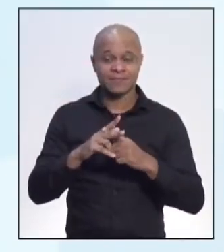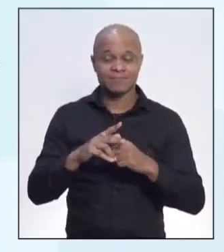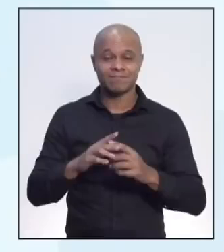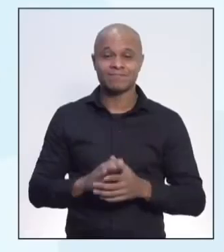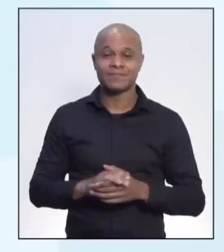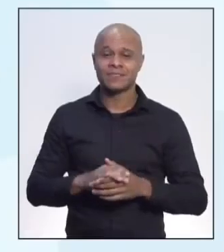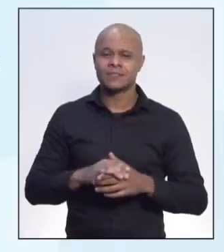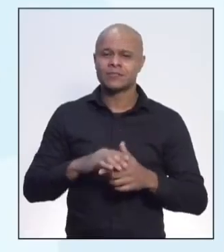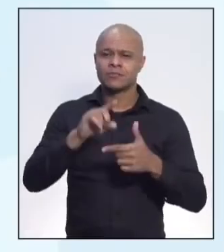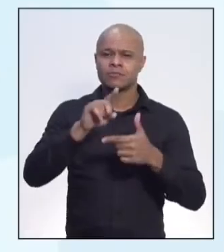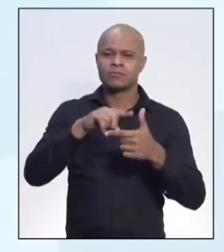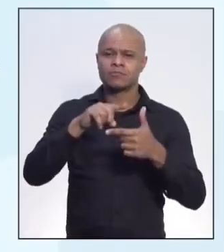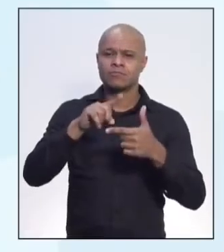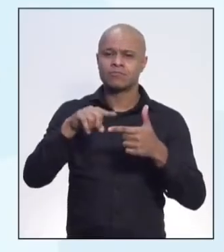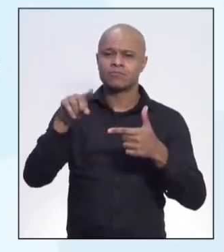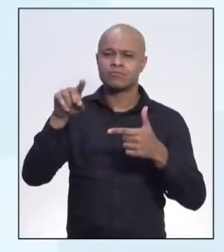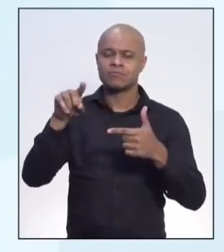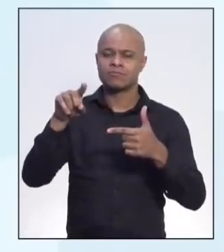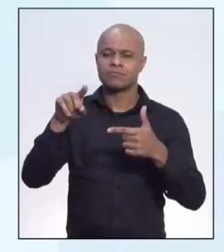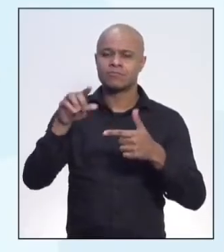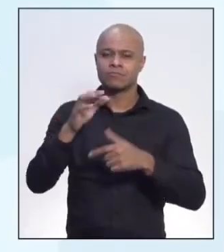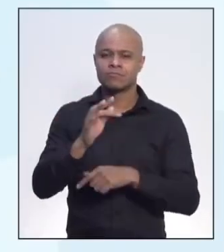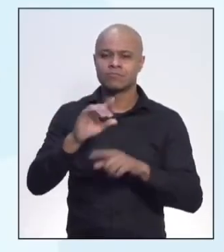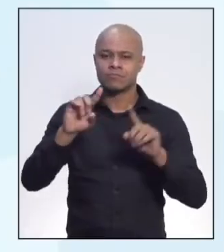o gráfico da função